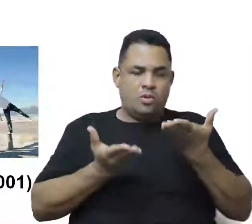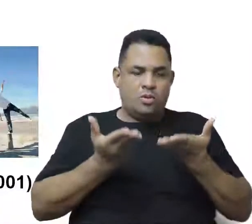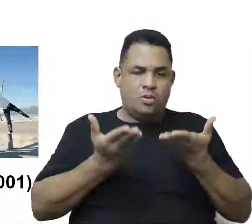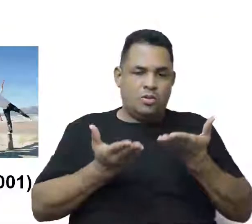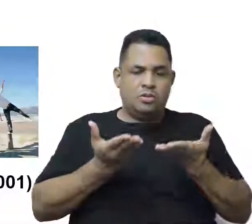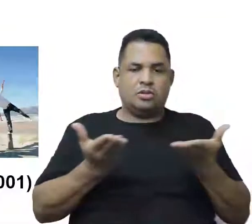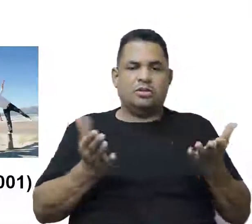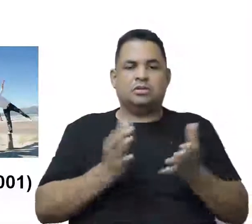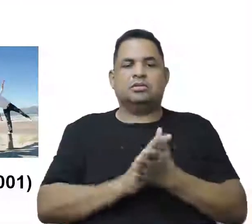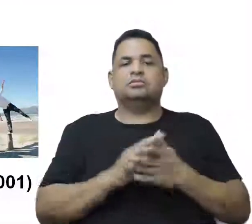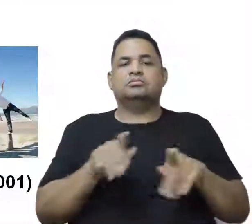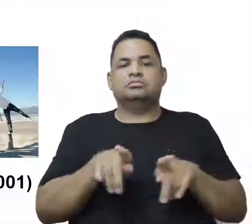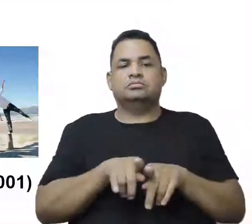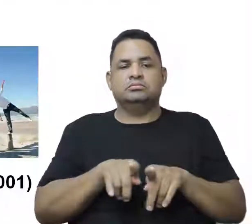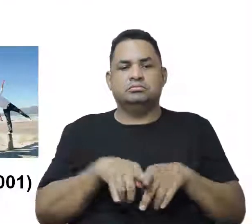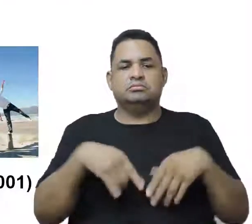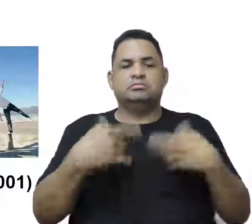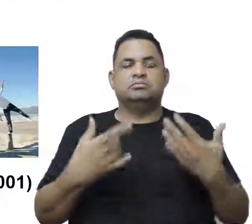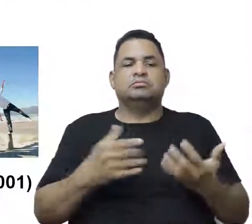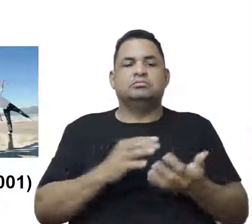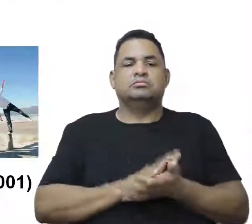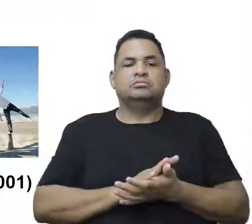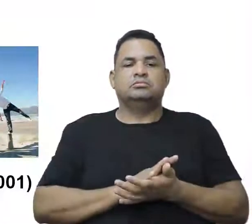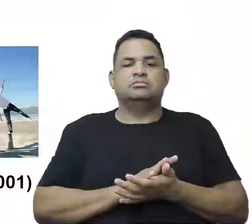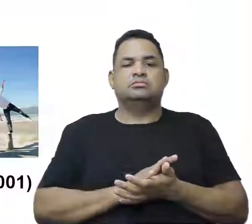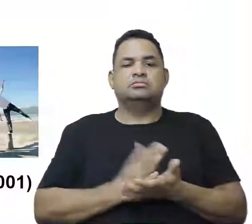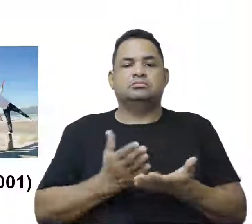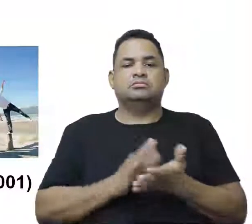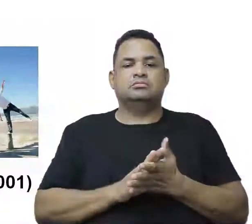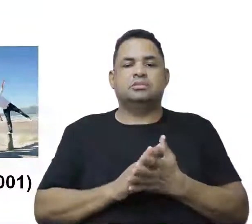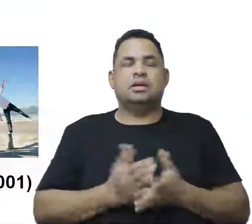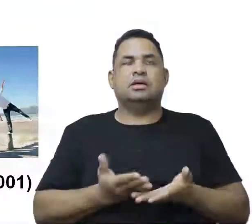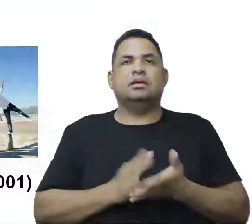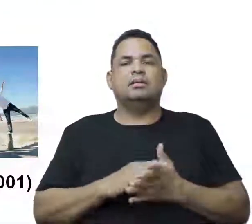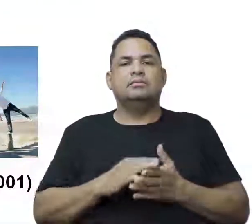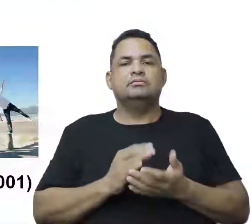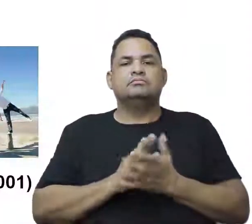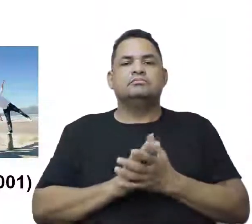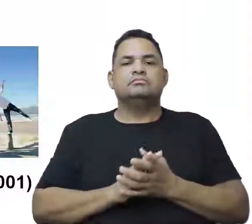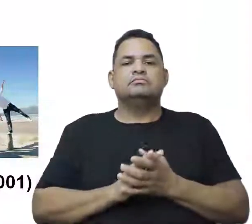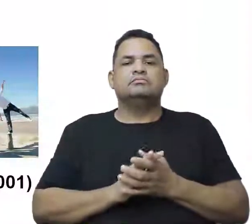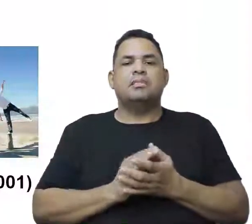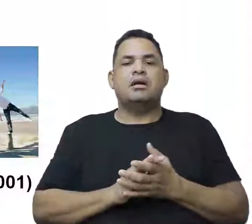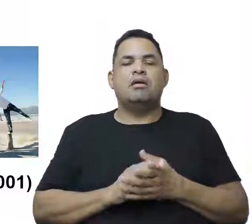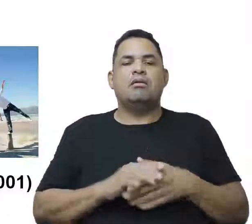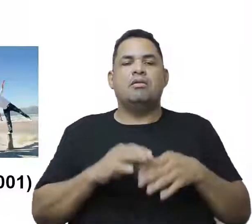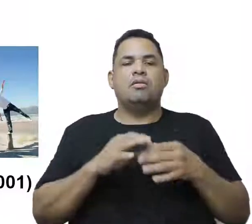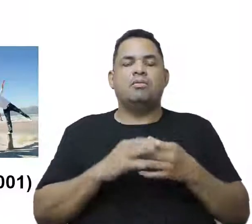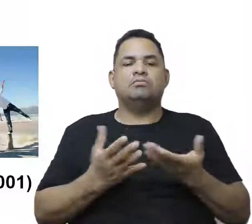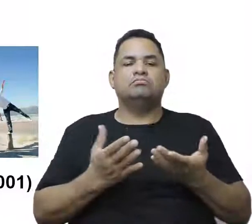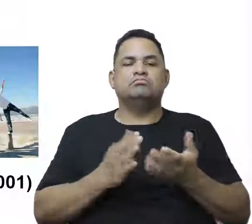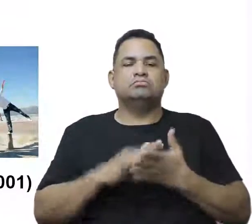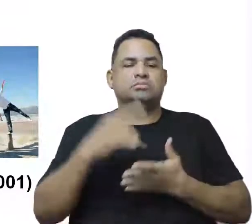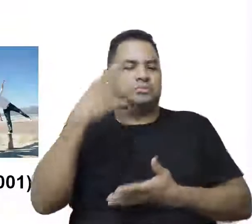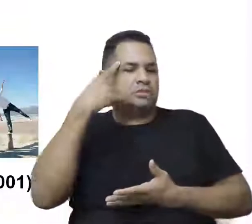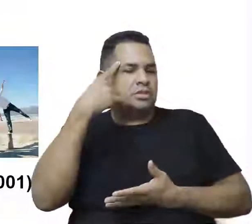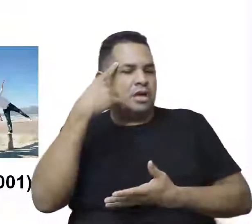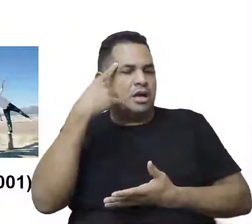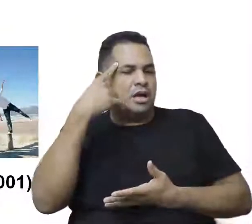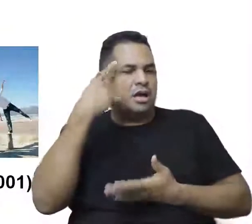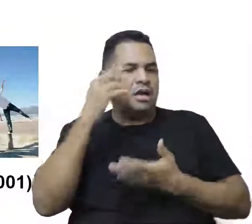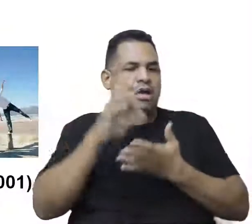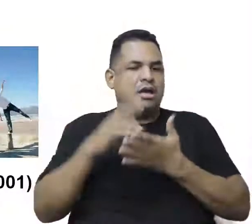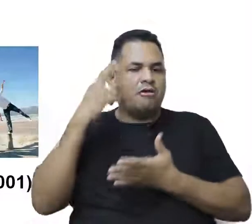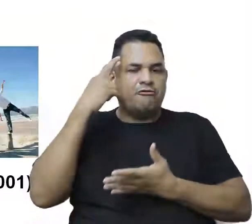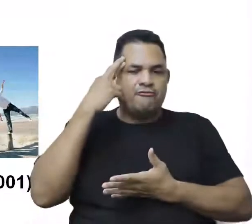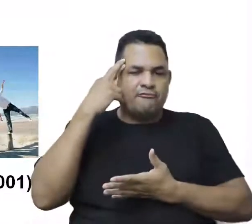desde o início da aula. Dedicar momentos para meditação, professora Iris. Ter essa prática